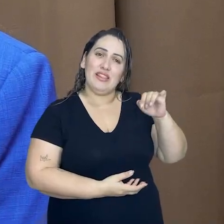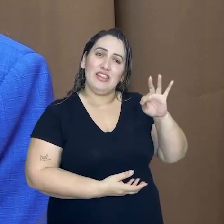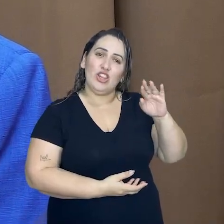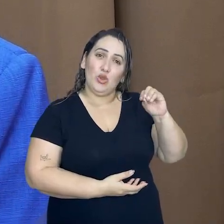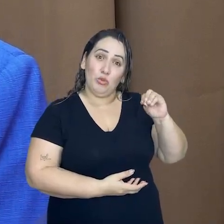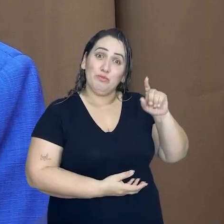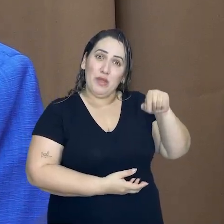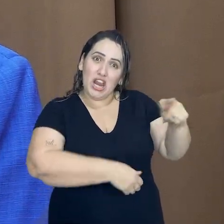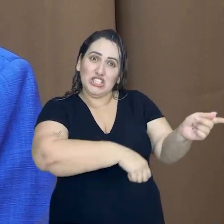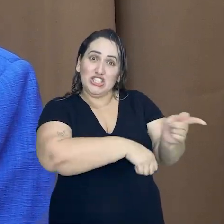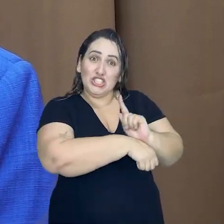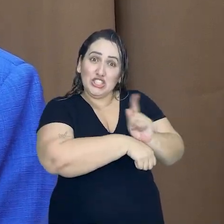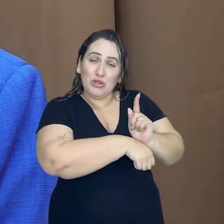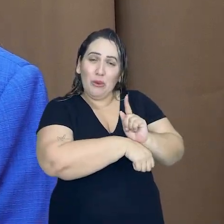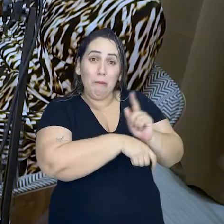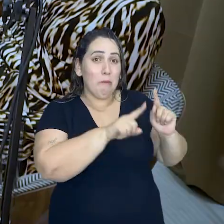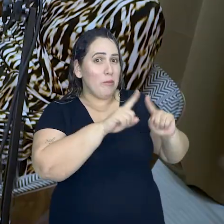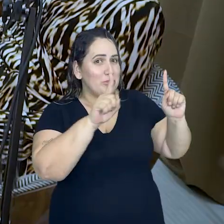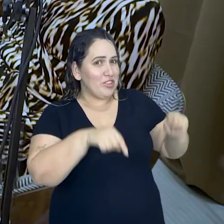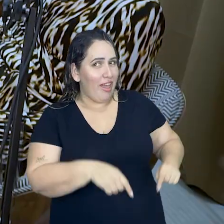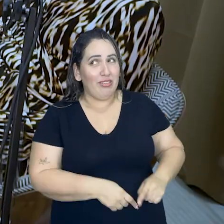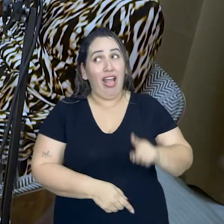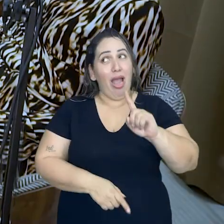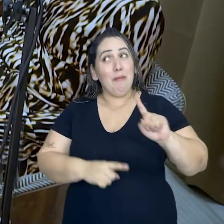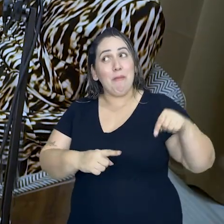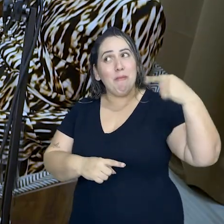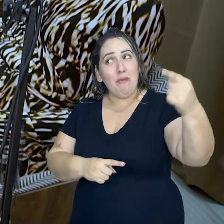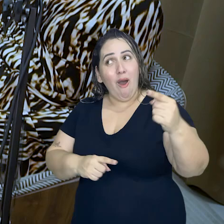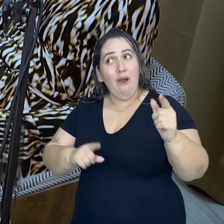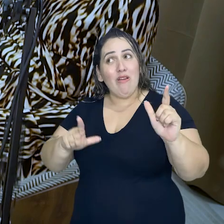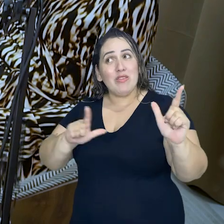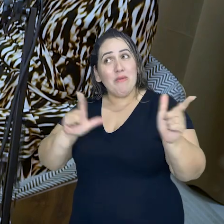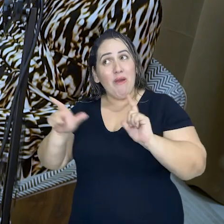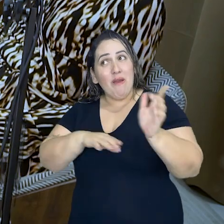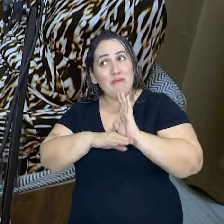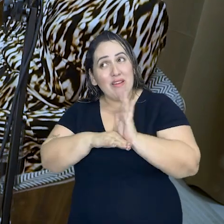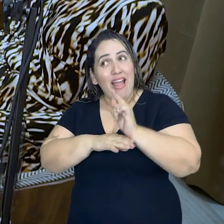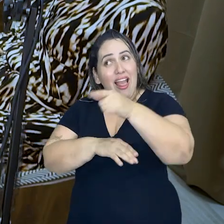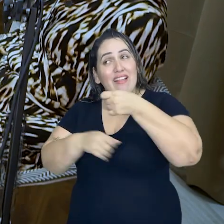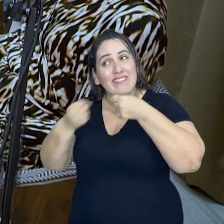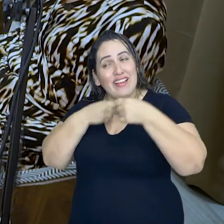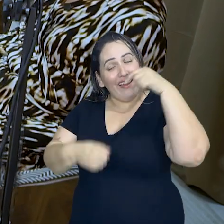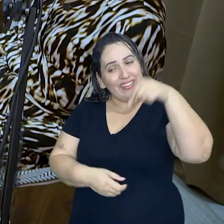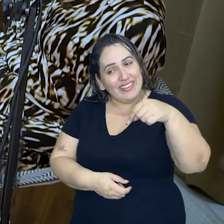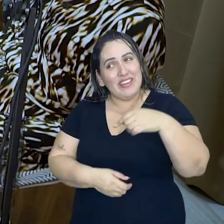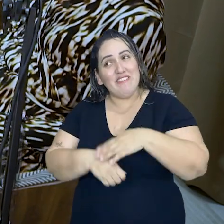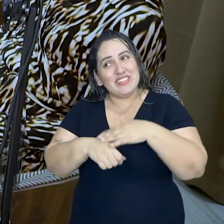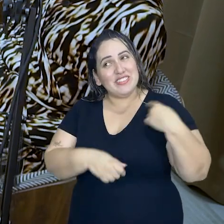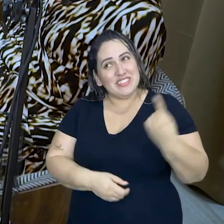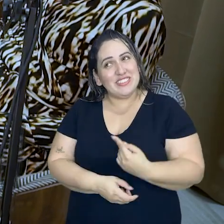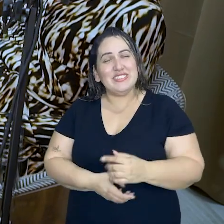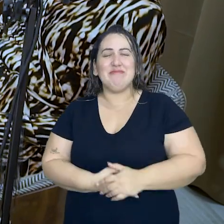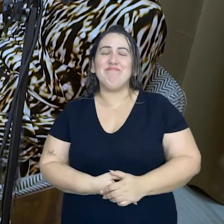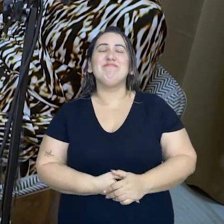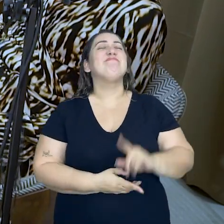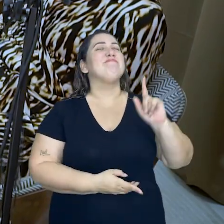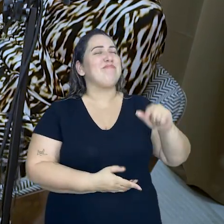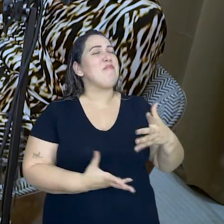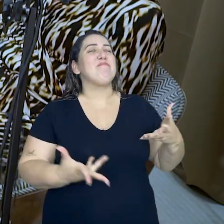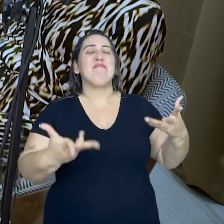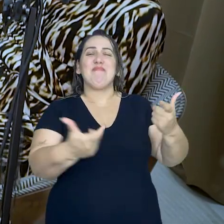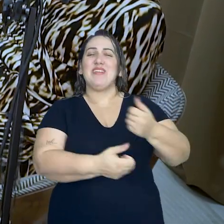que gestou esse projeto. Estará no próximo episódio aqui conversando com a gente. Que maravilha, né? Assim, realmente